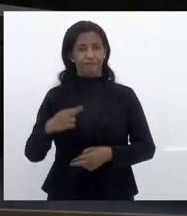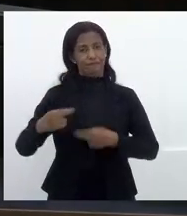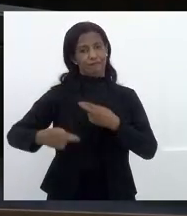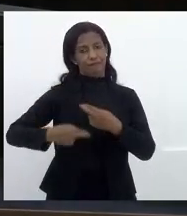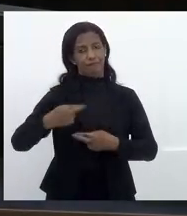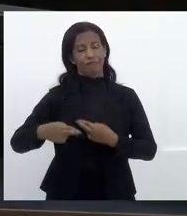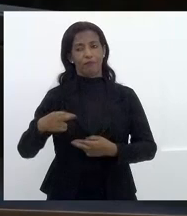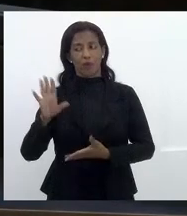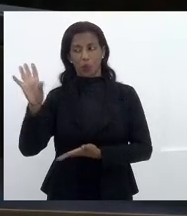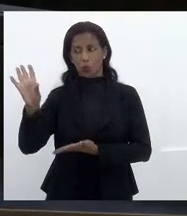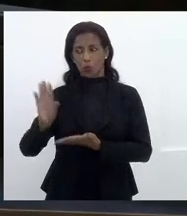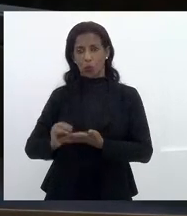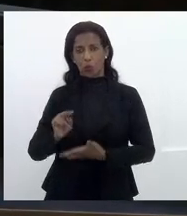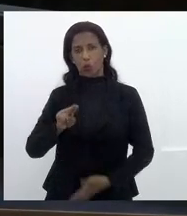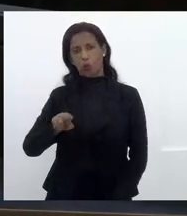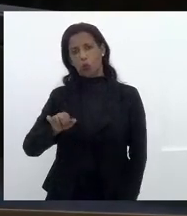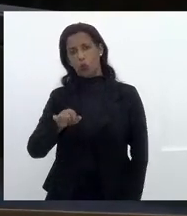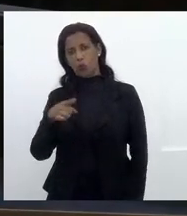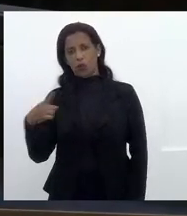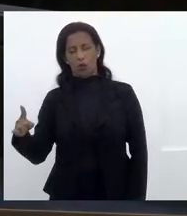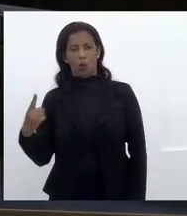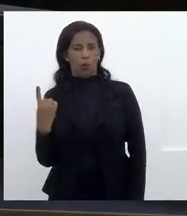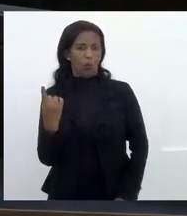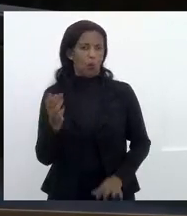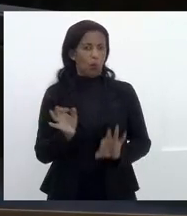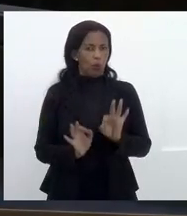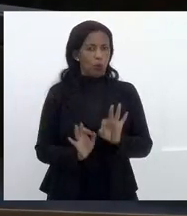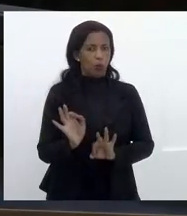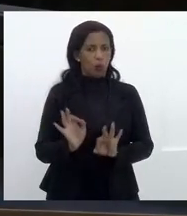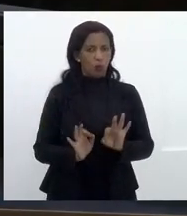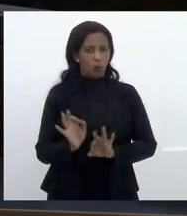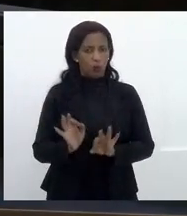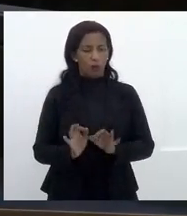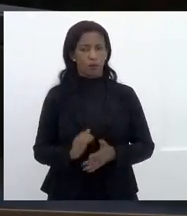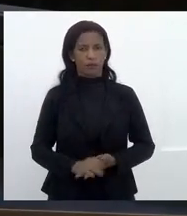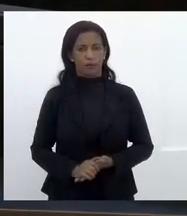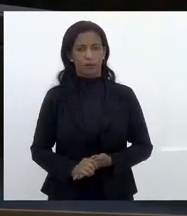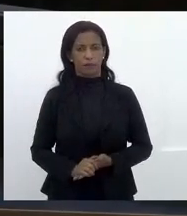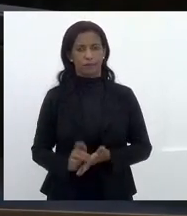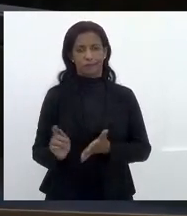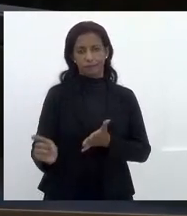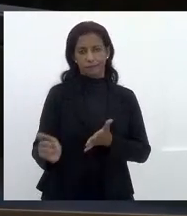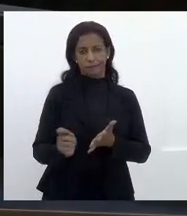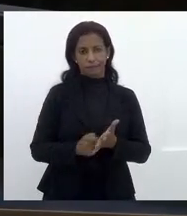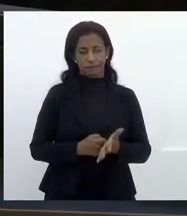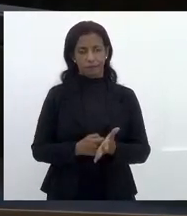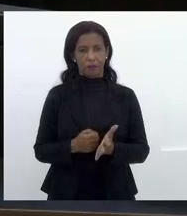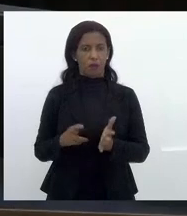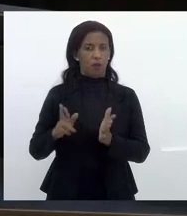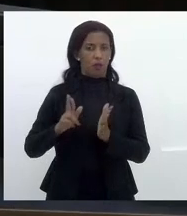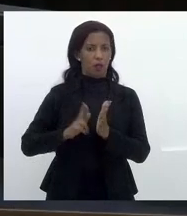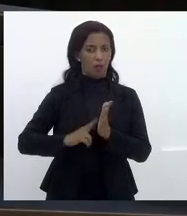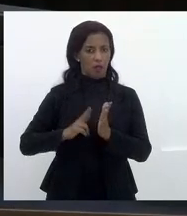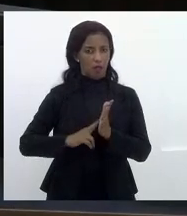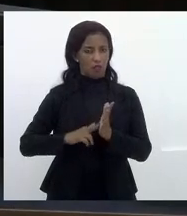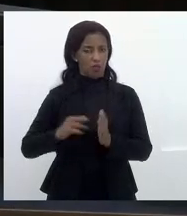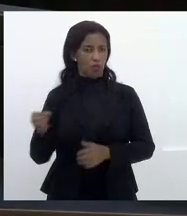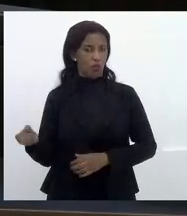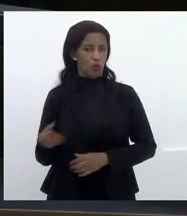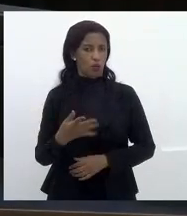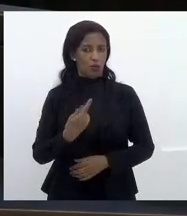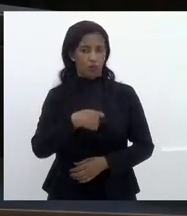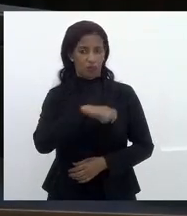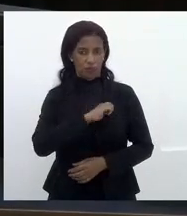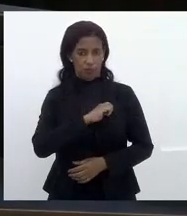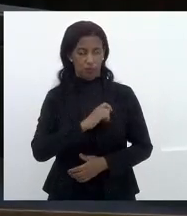reforma da União como uma das condições para afinar o regime do ovo regime de